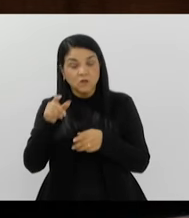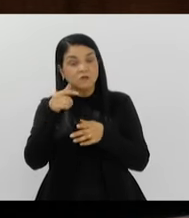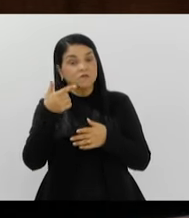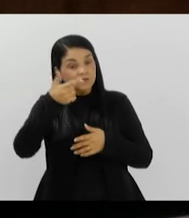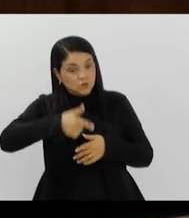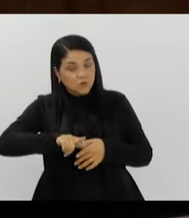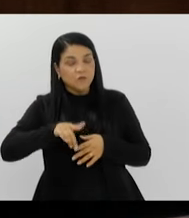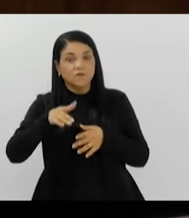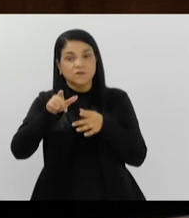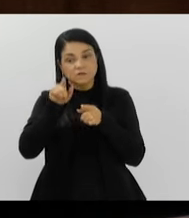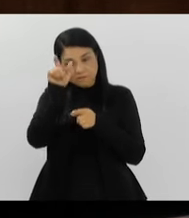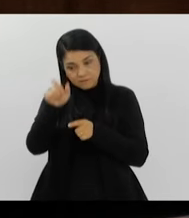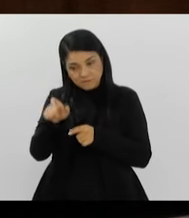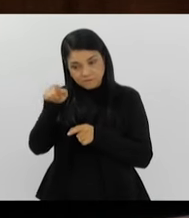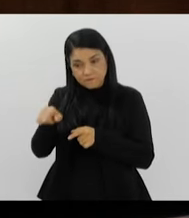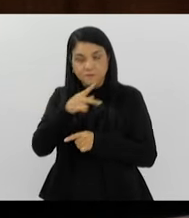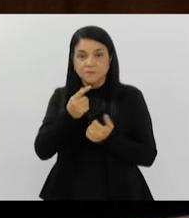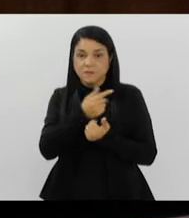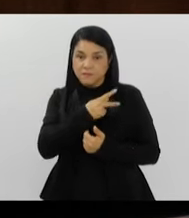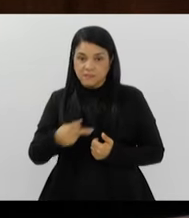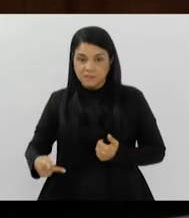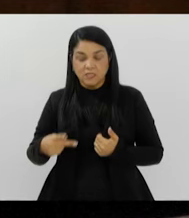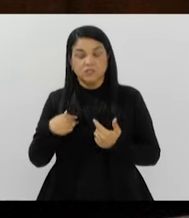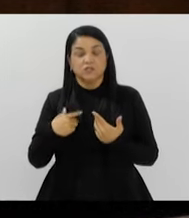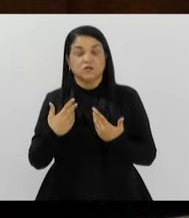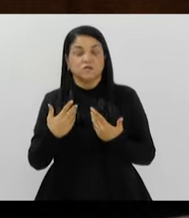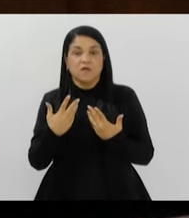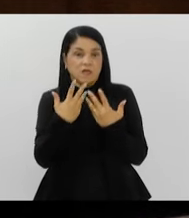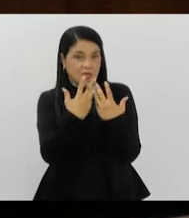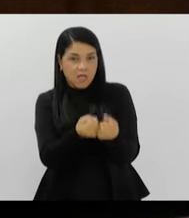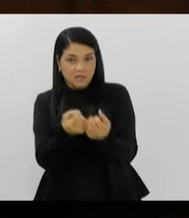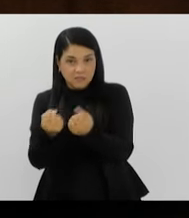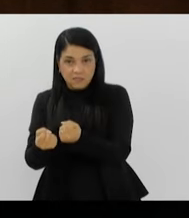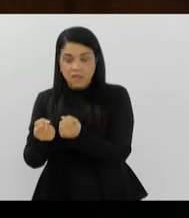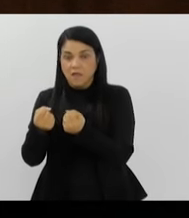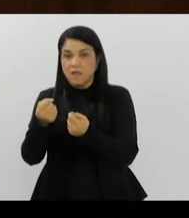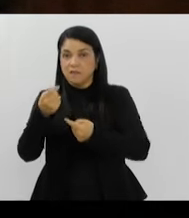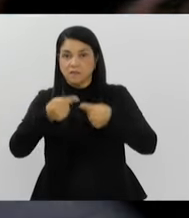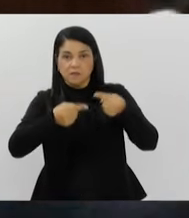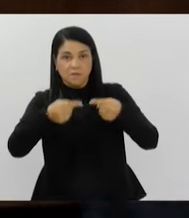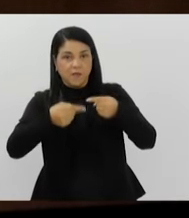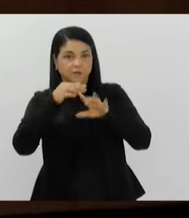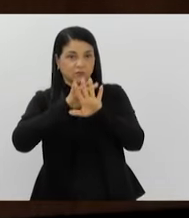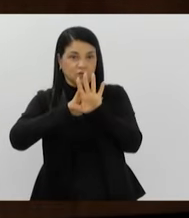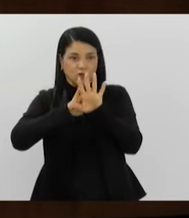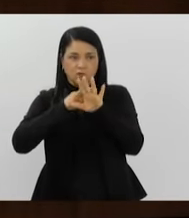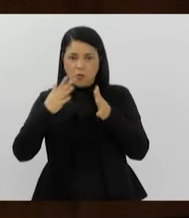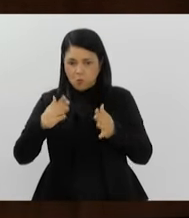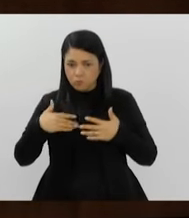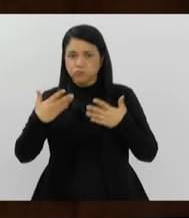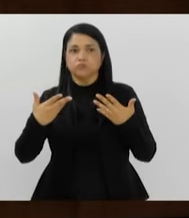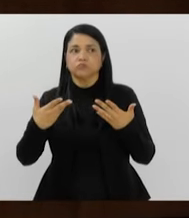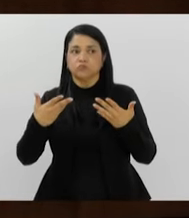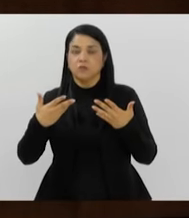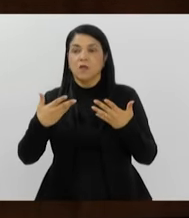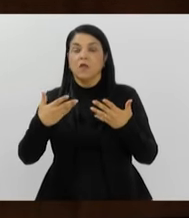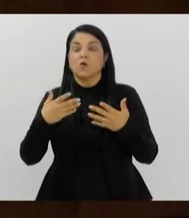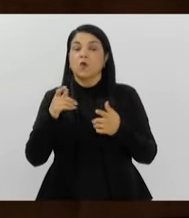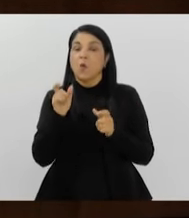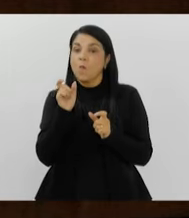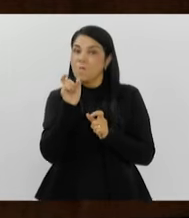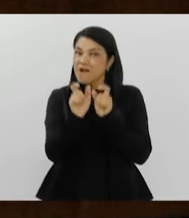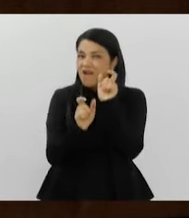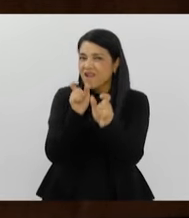sobre não vou permitir debate ideológico, ele veio até um susto, né? e a senhora revê com xingamentos. Isso, é